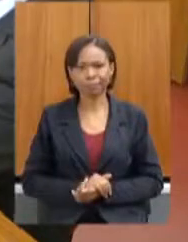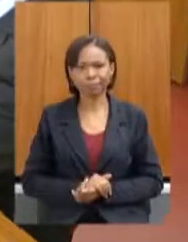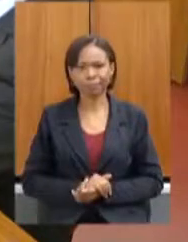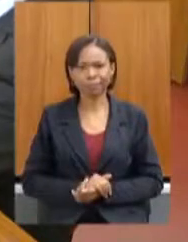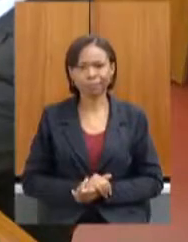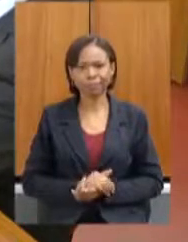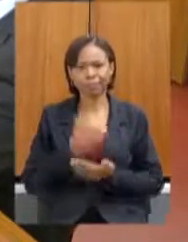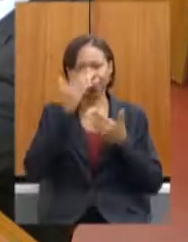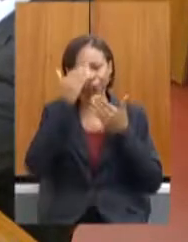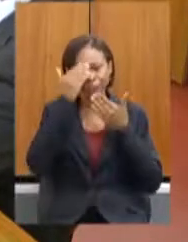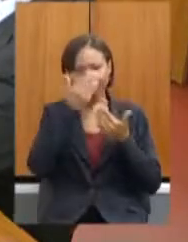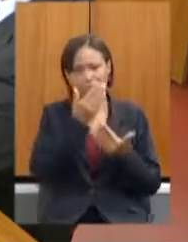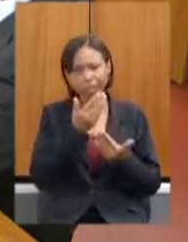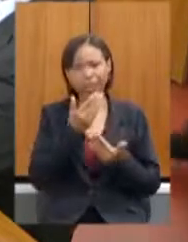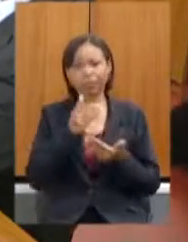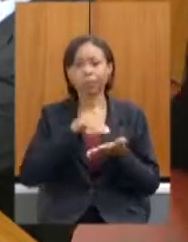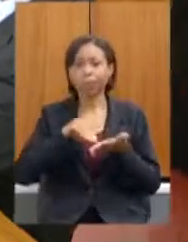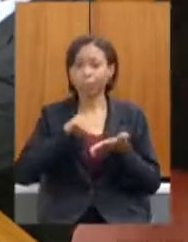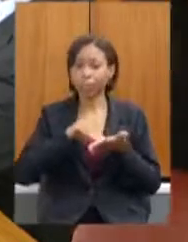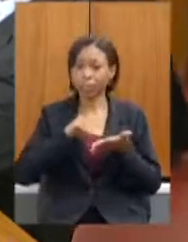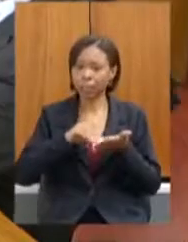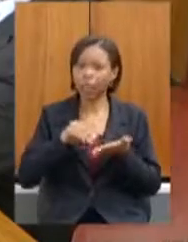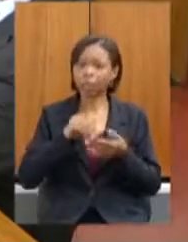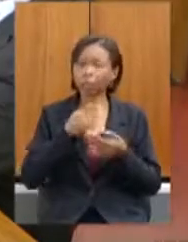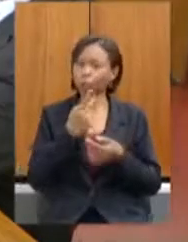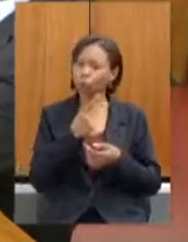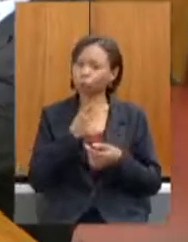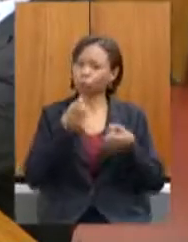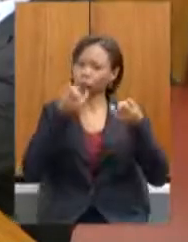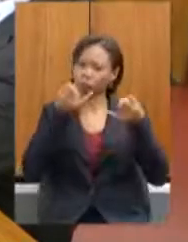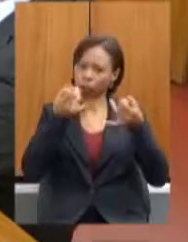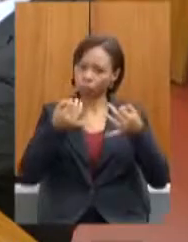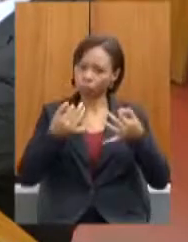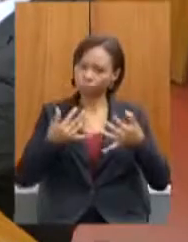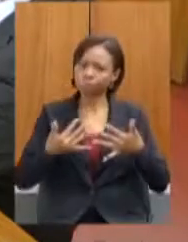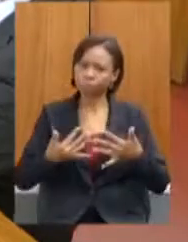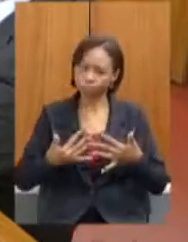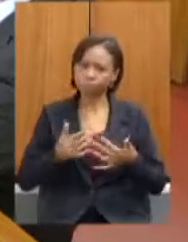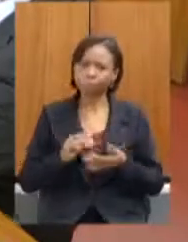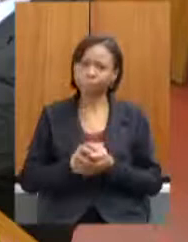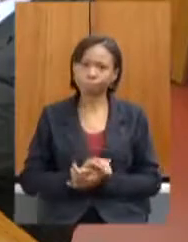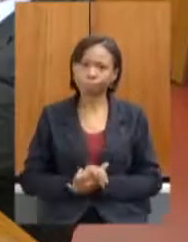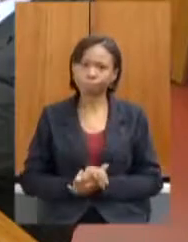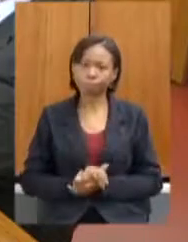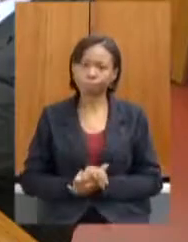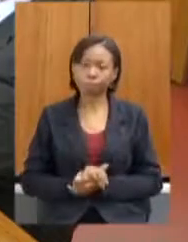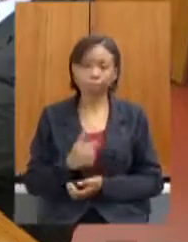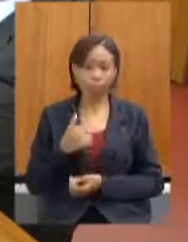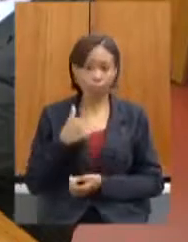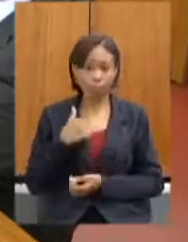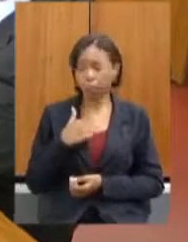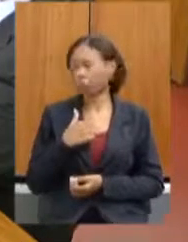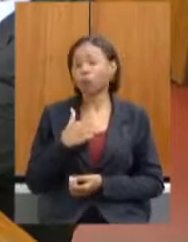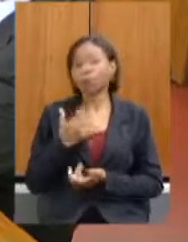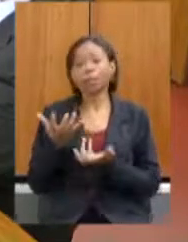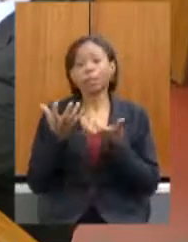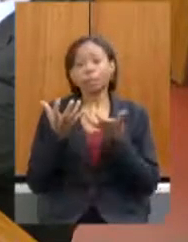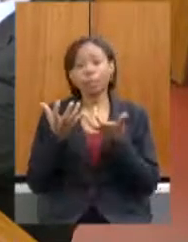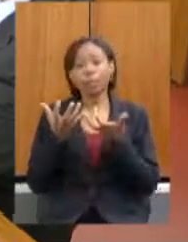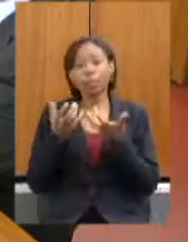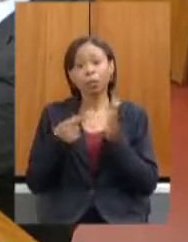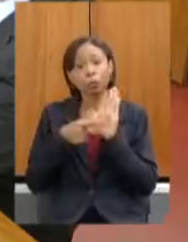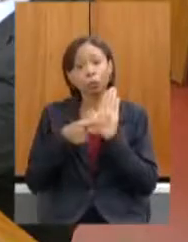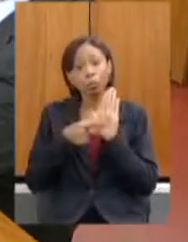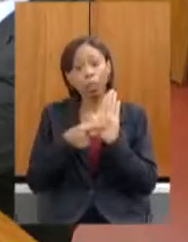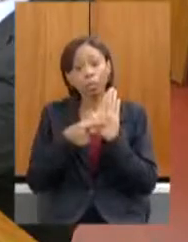obrigado secretário e pela explanação eu quero deixar muito Claro aí que